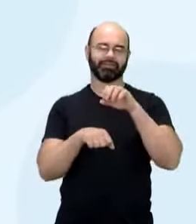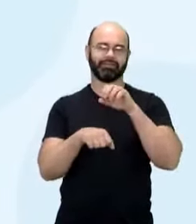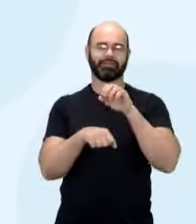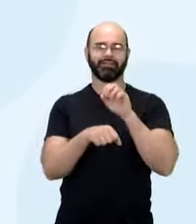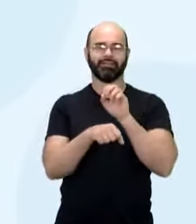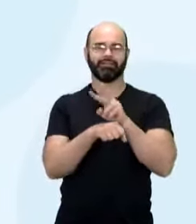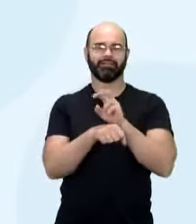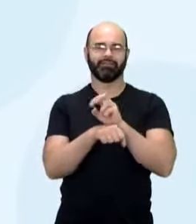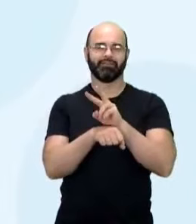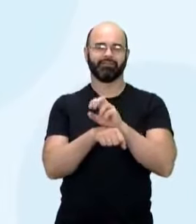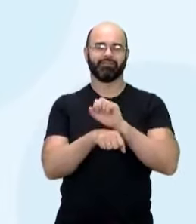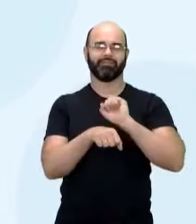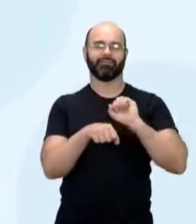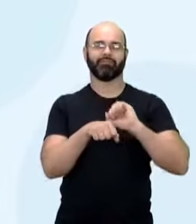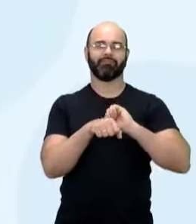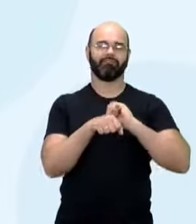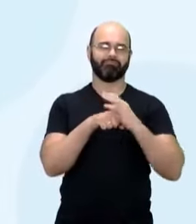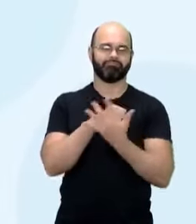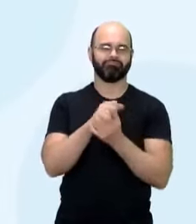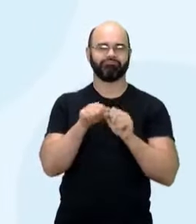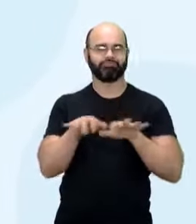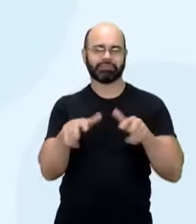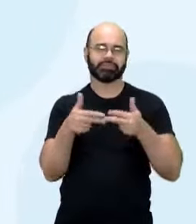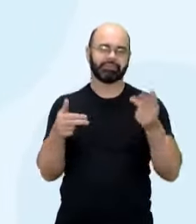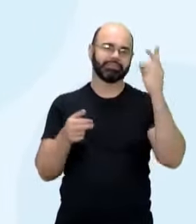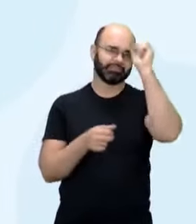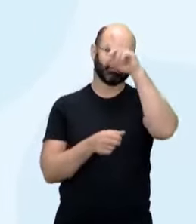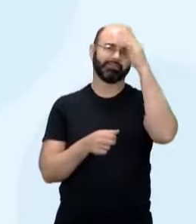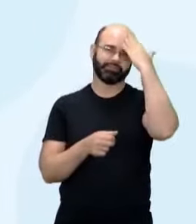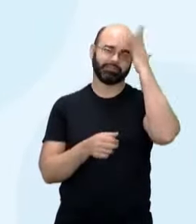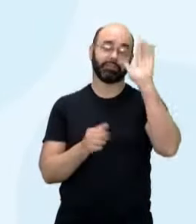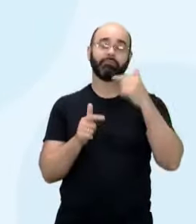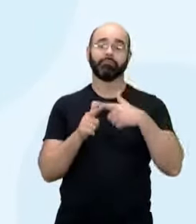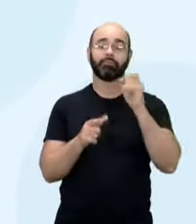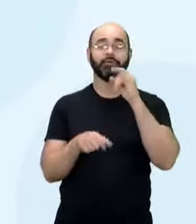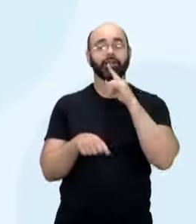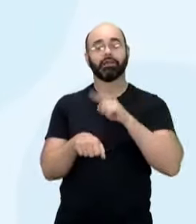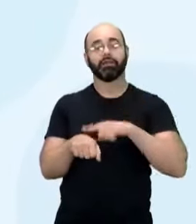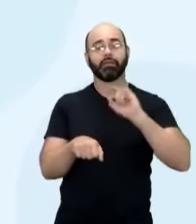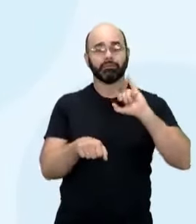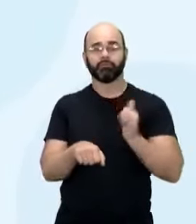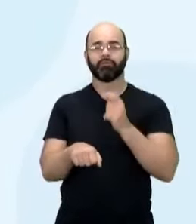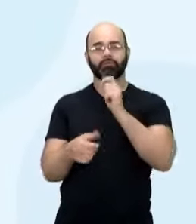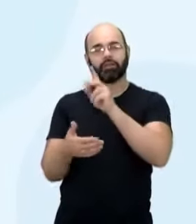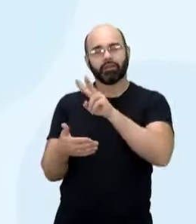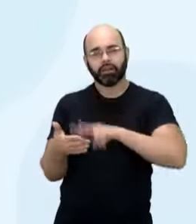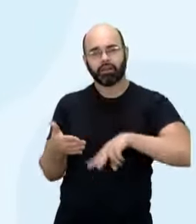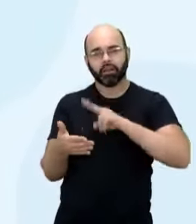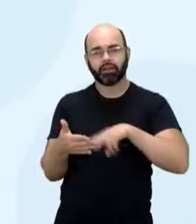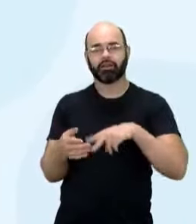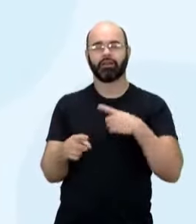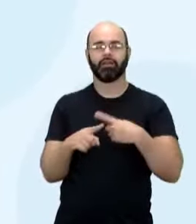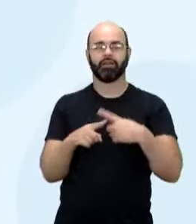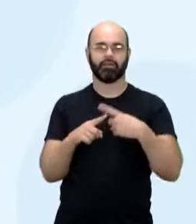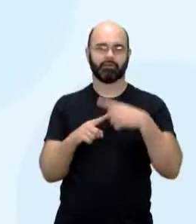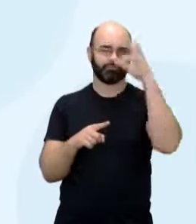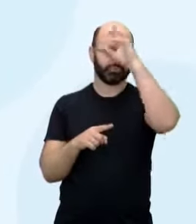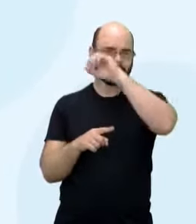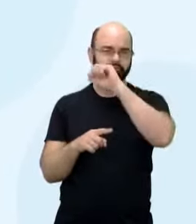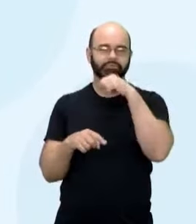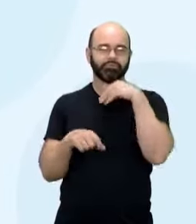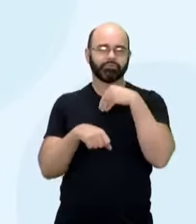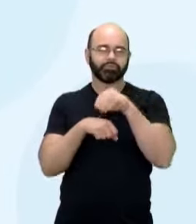vocês direitinho para fazer uma leitura desse relatório executivo, porque vale muito a pena. Ele vai trazer muito desse material e desse